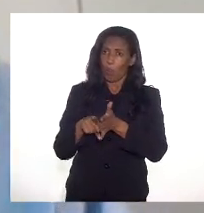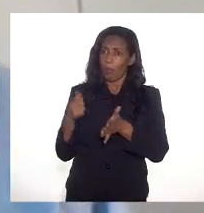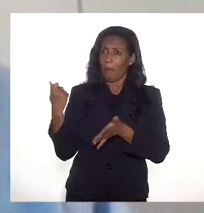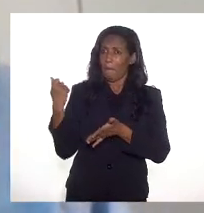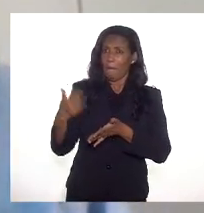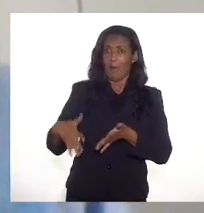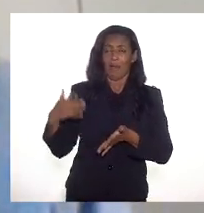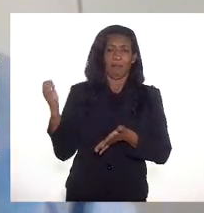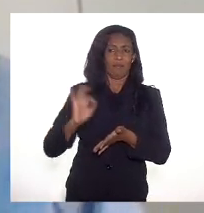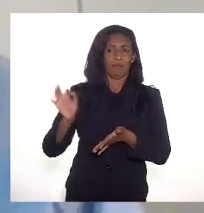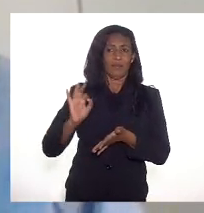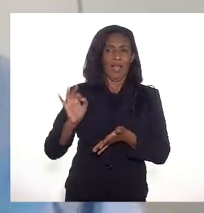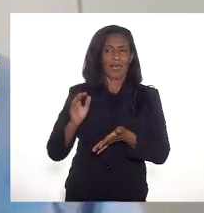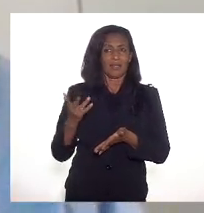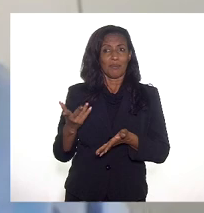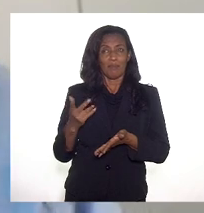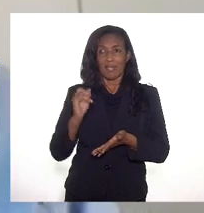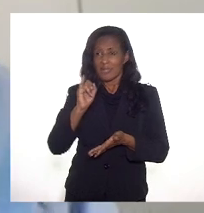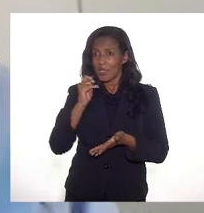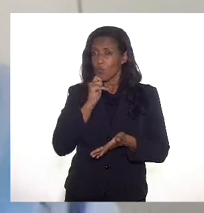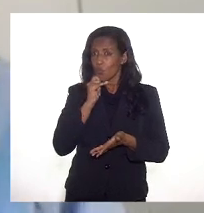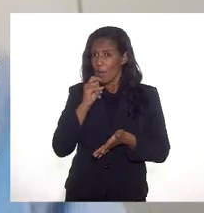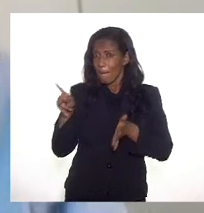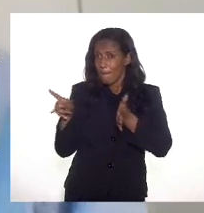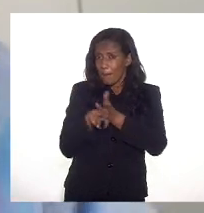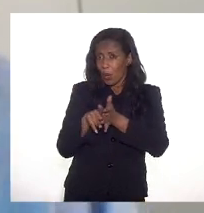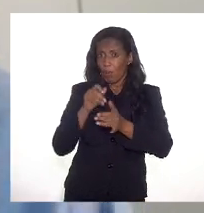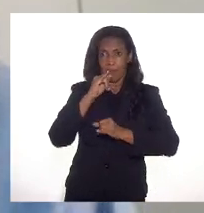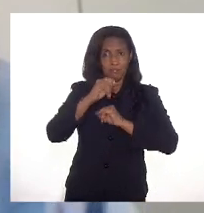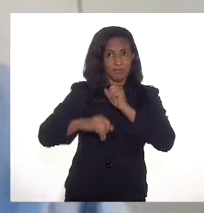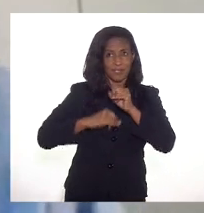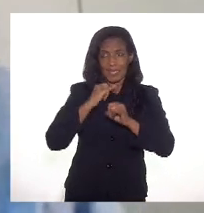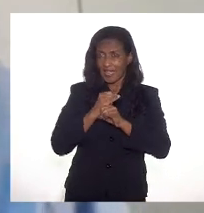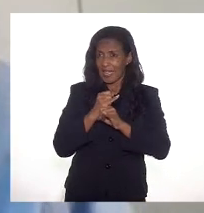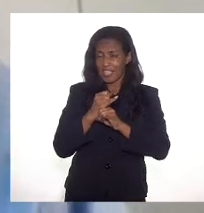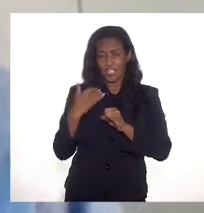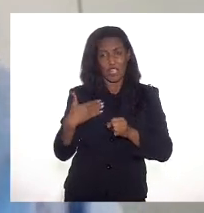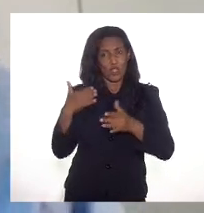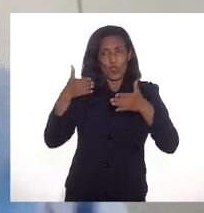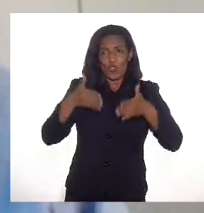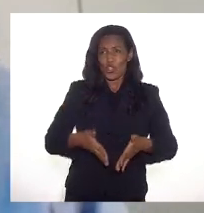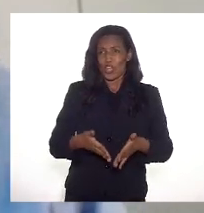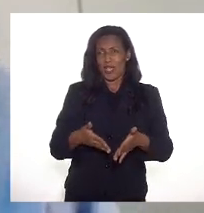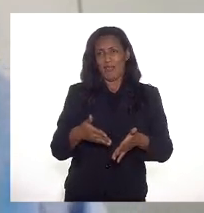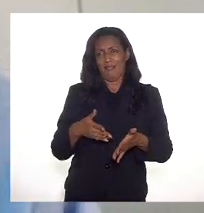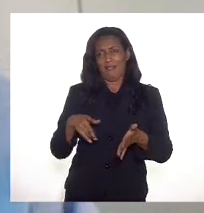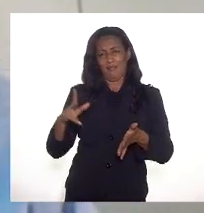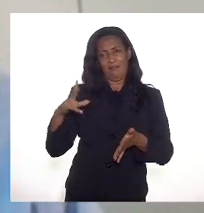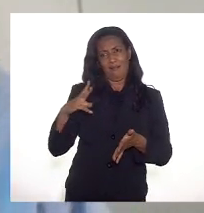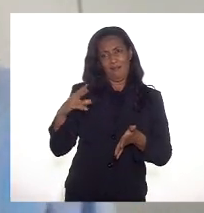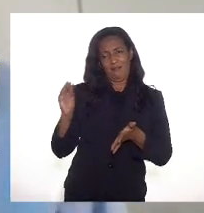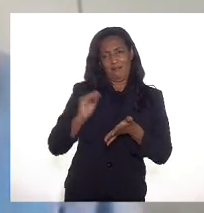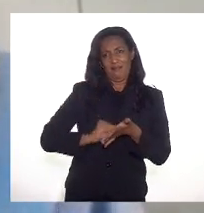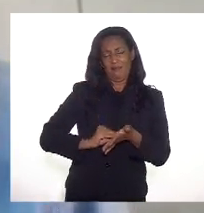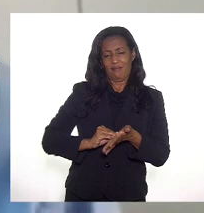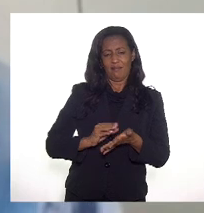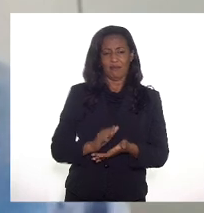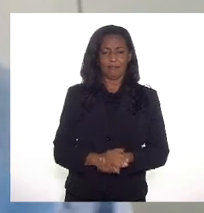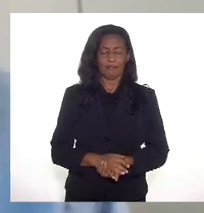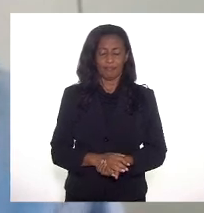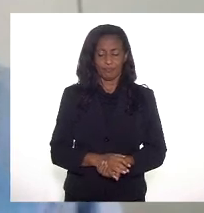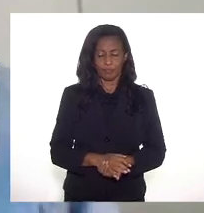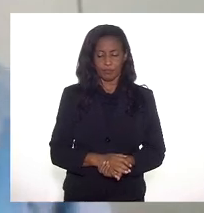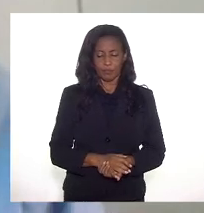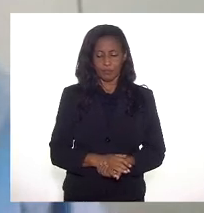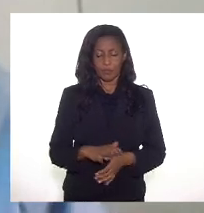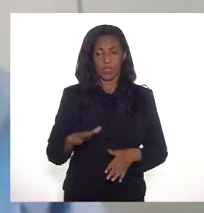sua internet. Mas ele, se não tiver internet própria, ele não chega ao link patrocinado. Então, o que a gente